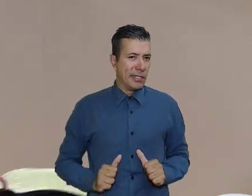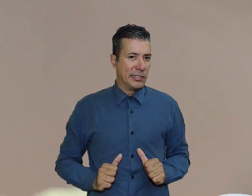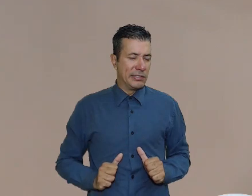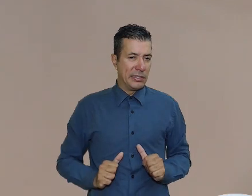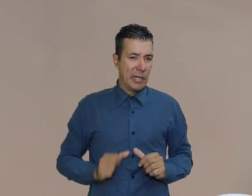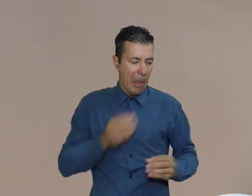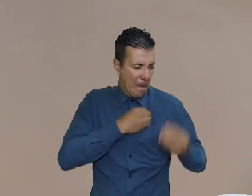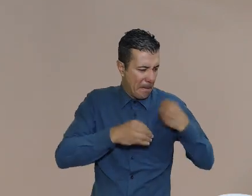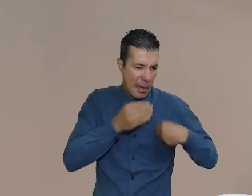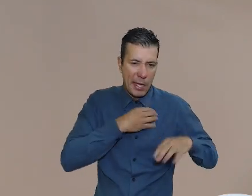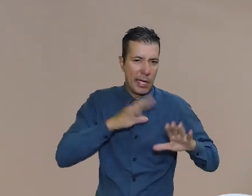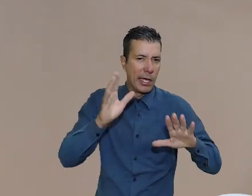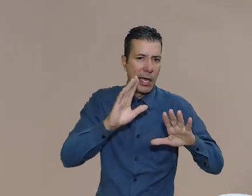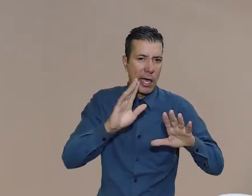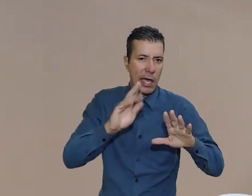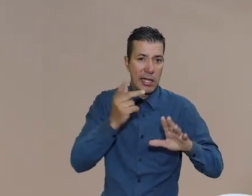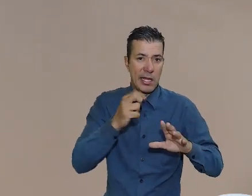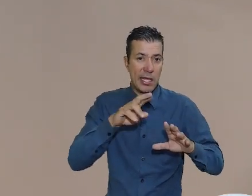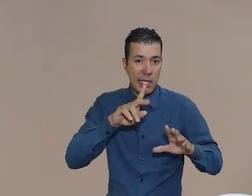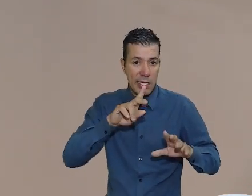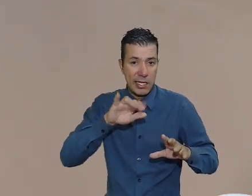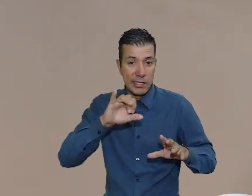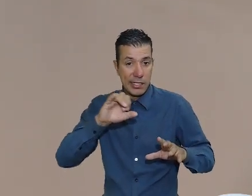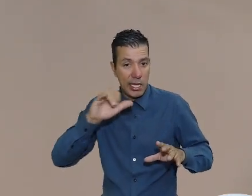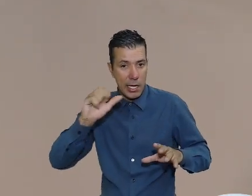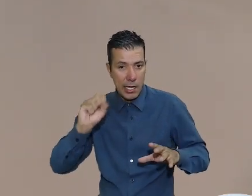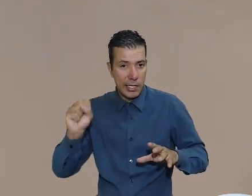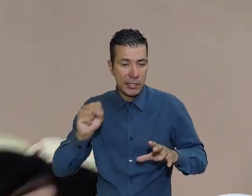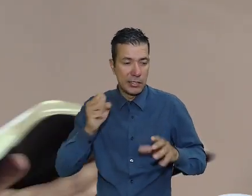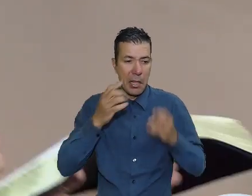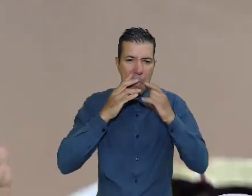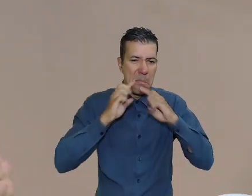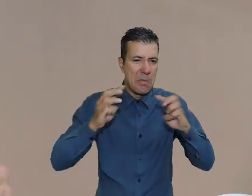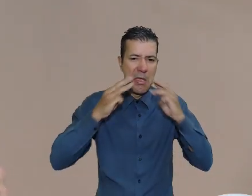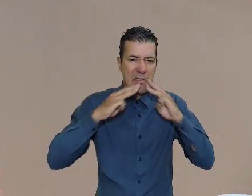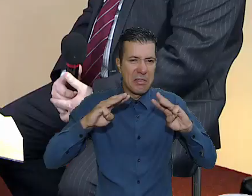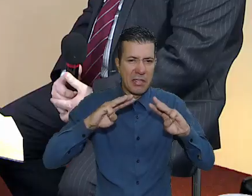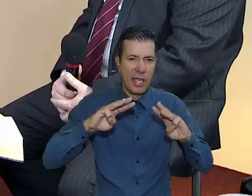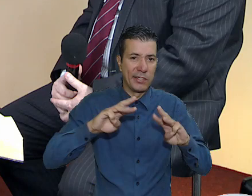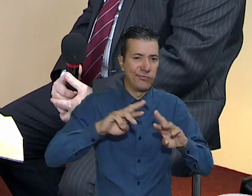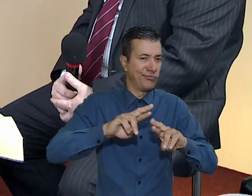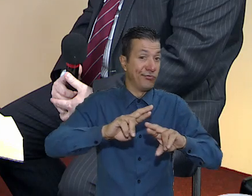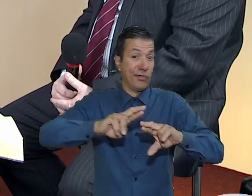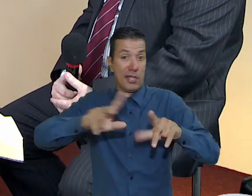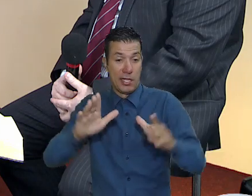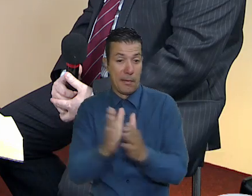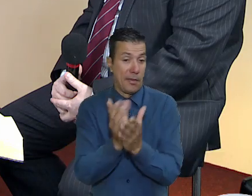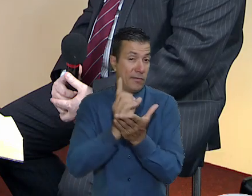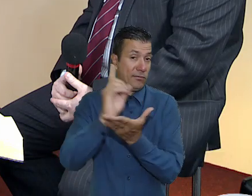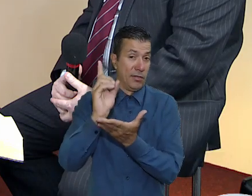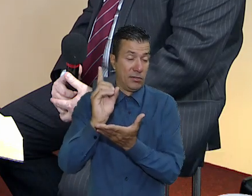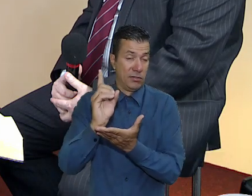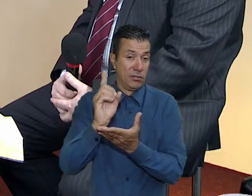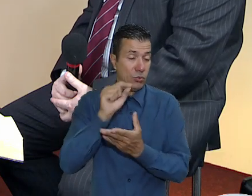contaminada com heresias, não estava contaminada com mensagens extras bíblicas, apenas, pastor Leonardo, com a Bíblia. Que